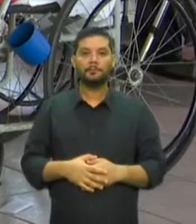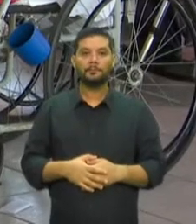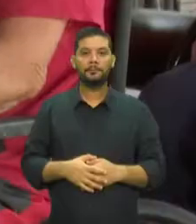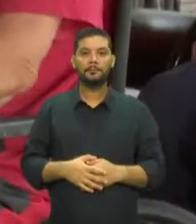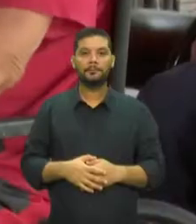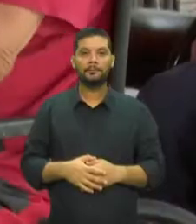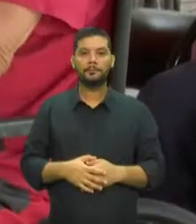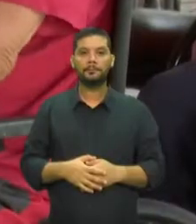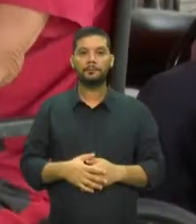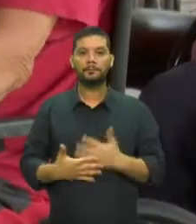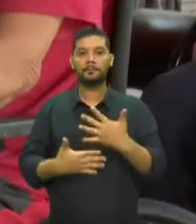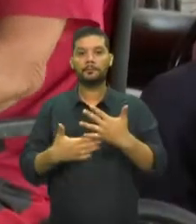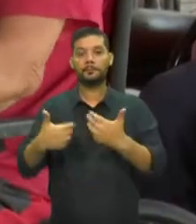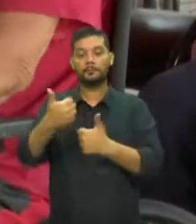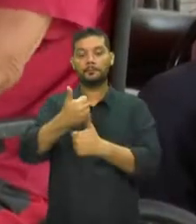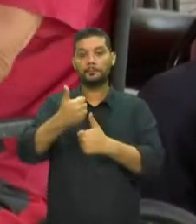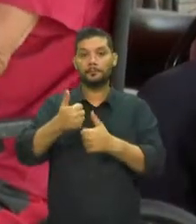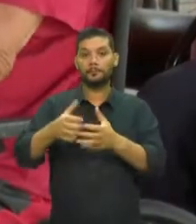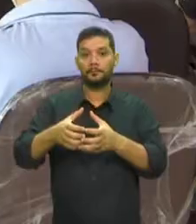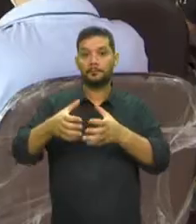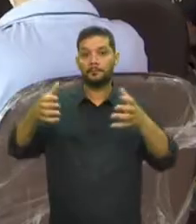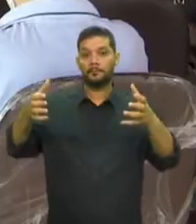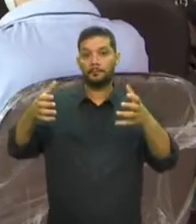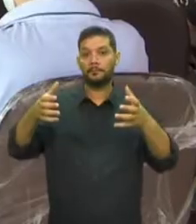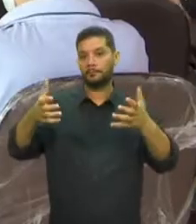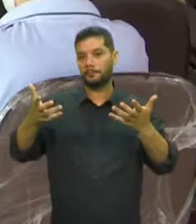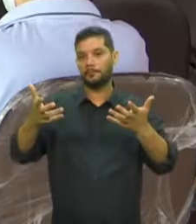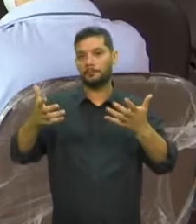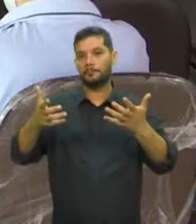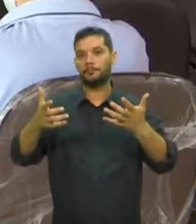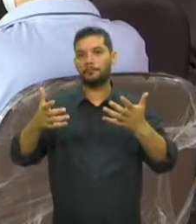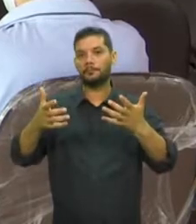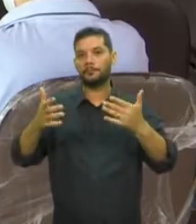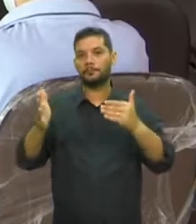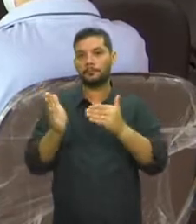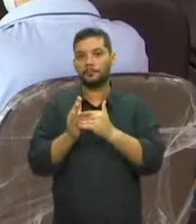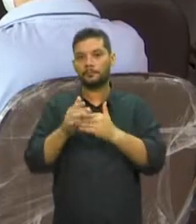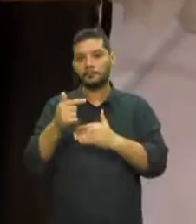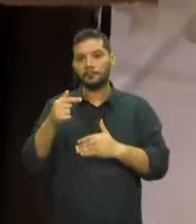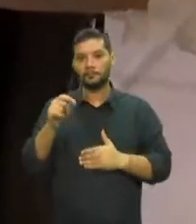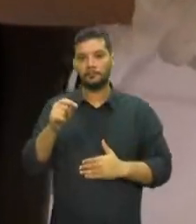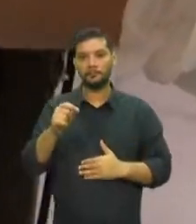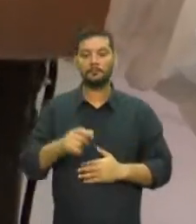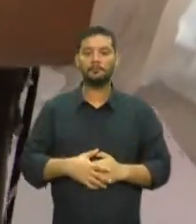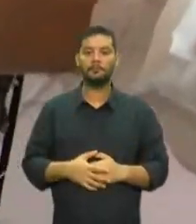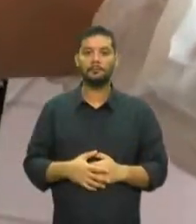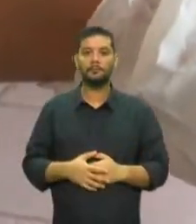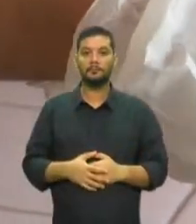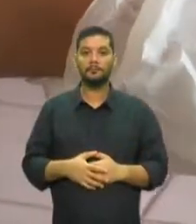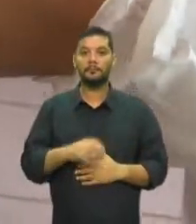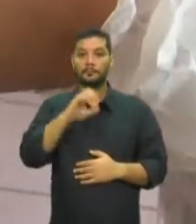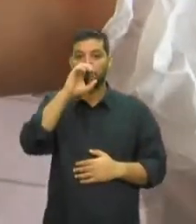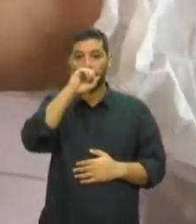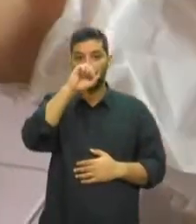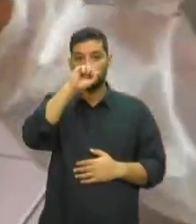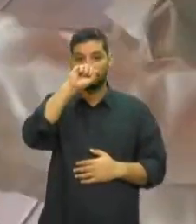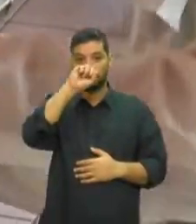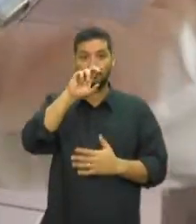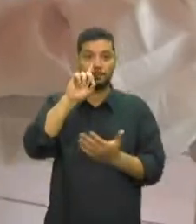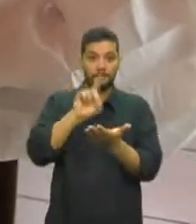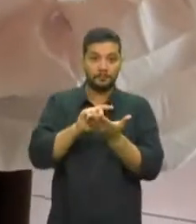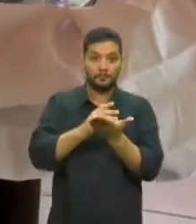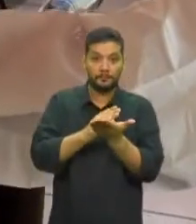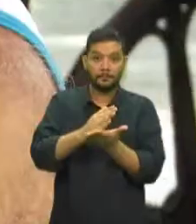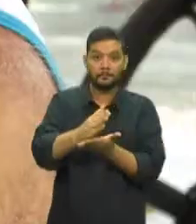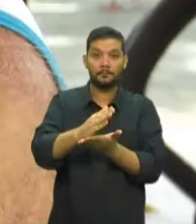os idosos da maior para a menor faixa etária, até chegar aos 70 anos. Só no sábado, dia em que começa a aplicação da